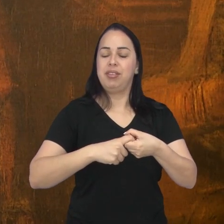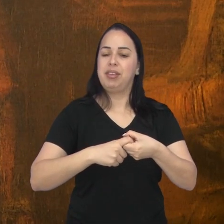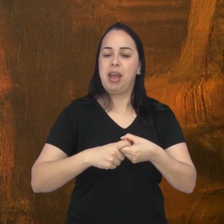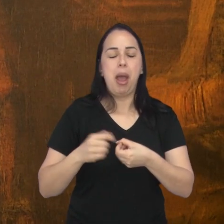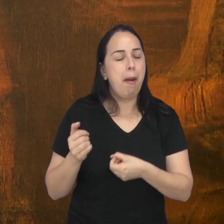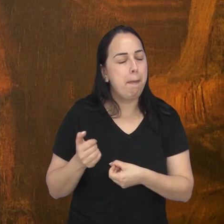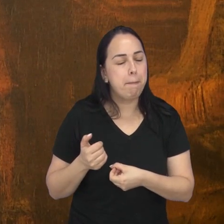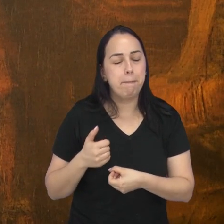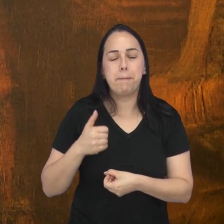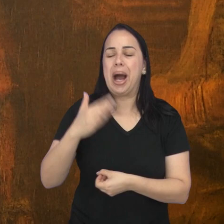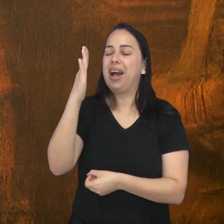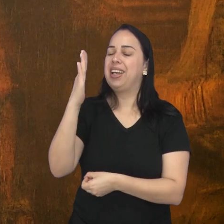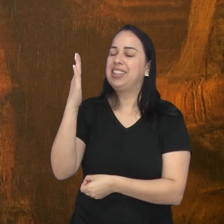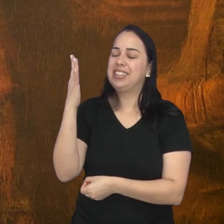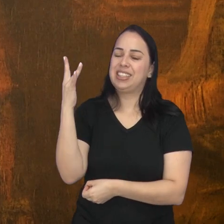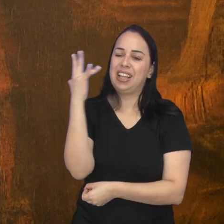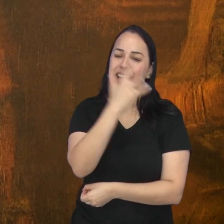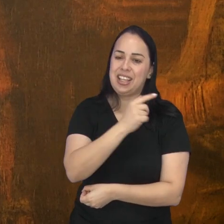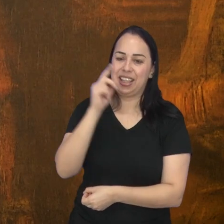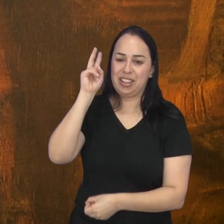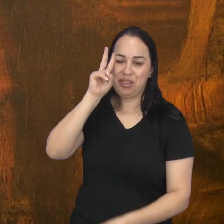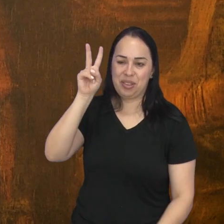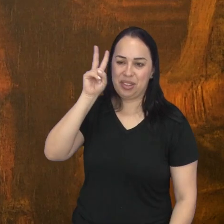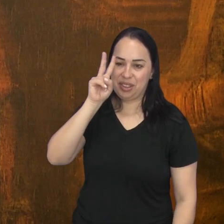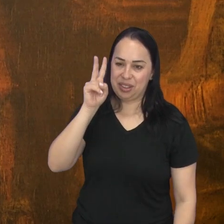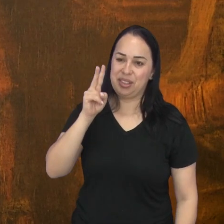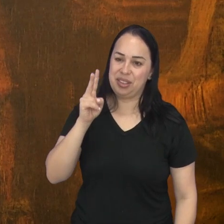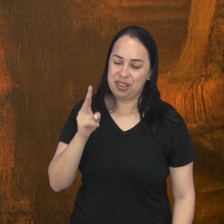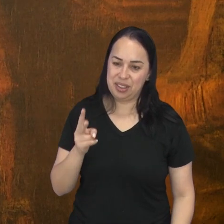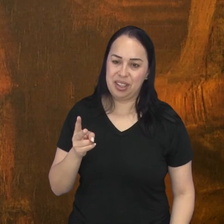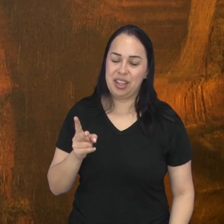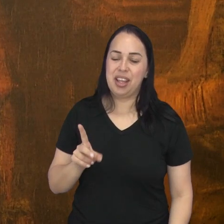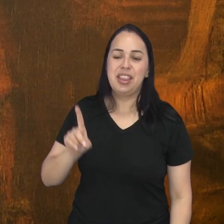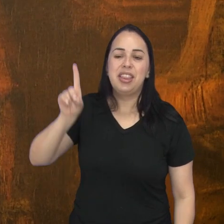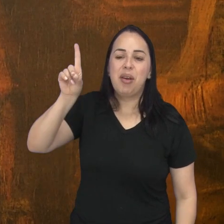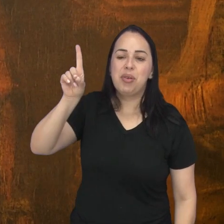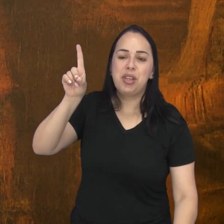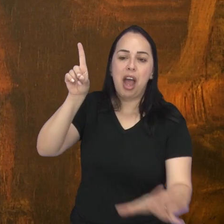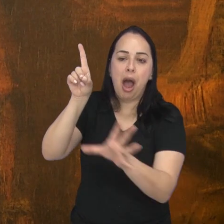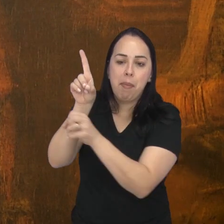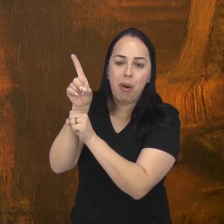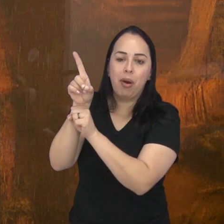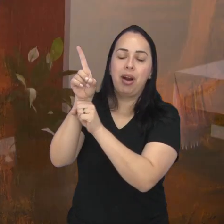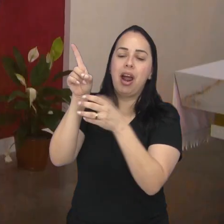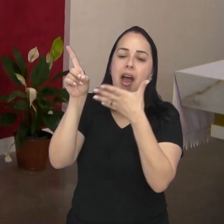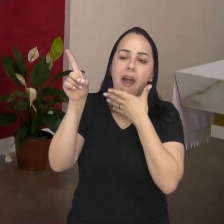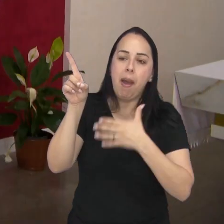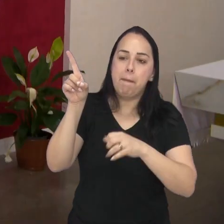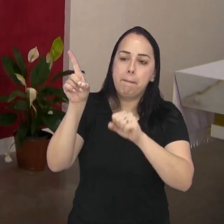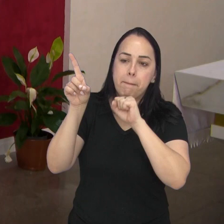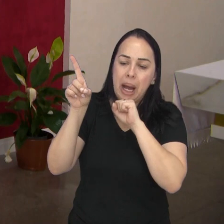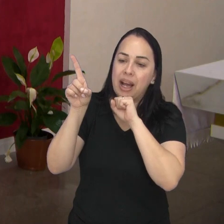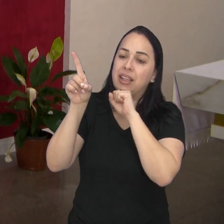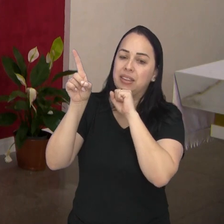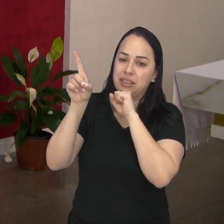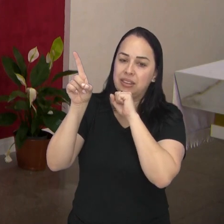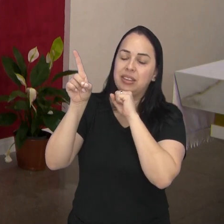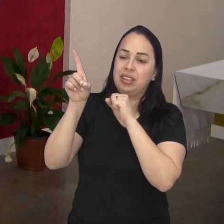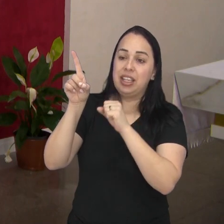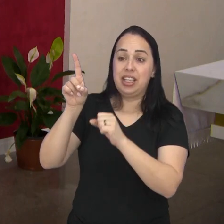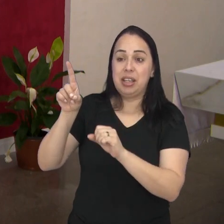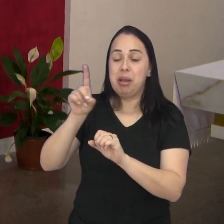Essa é a figura mais linda do Pai do céu. Quando a gente fala Deus é amor, Deus é Pai, é aqui que